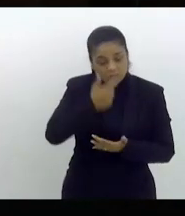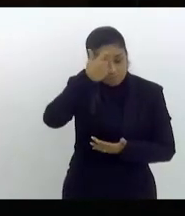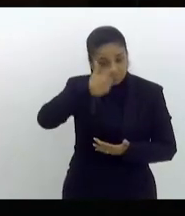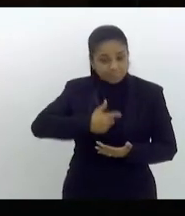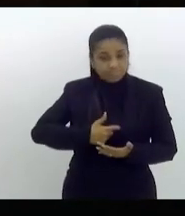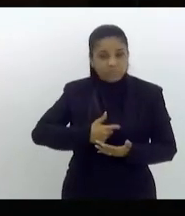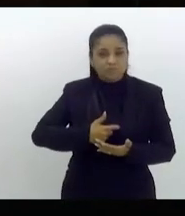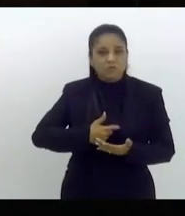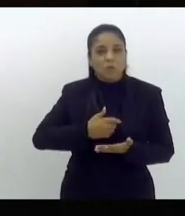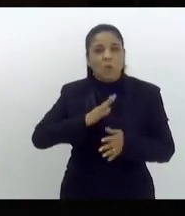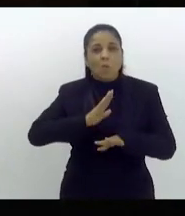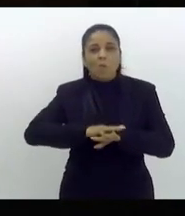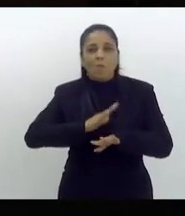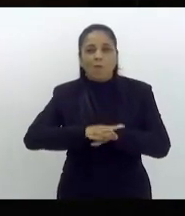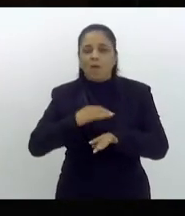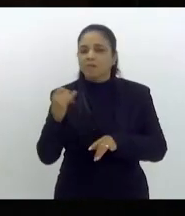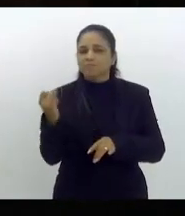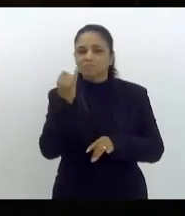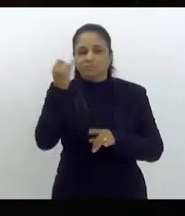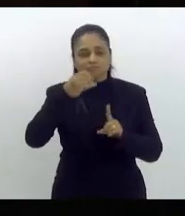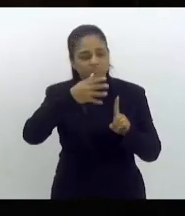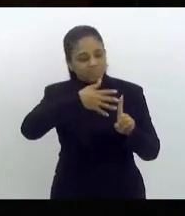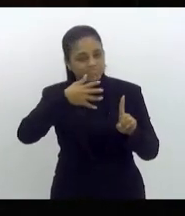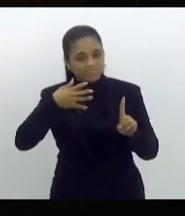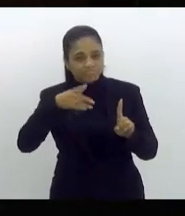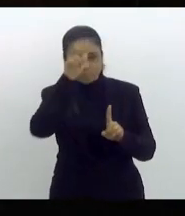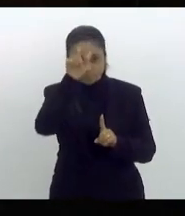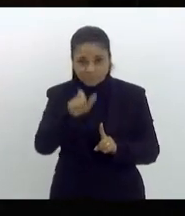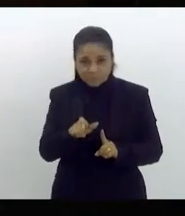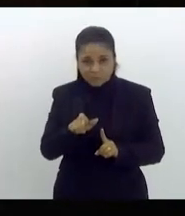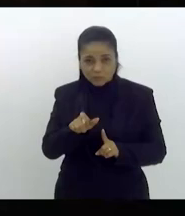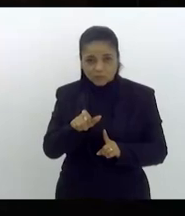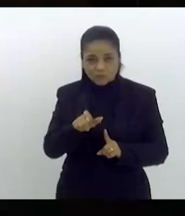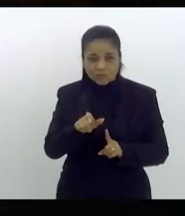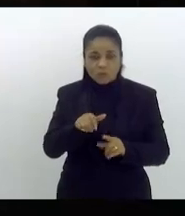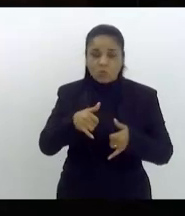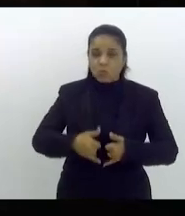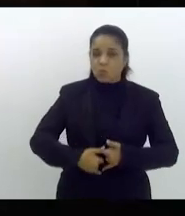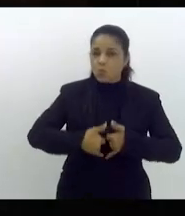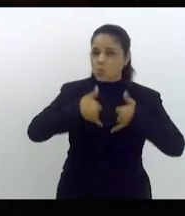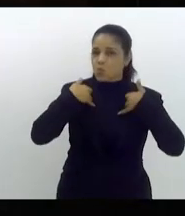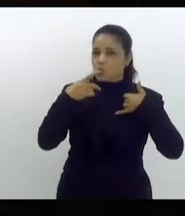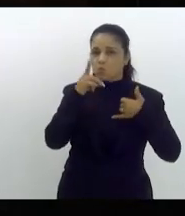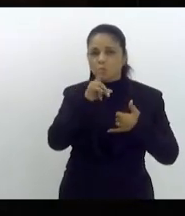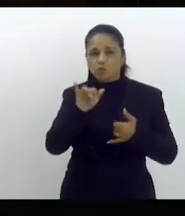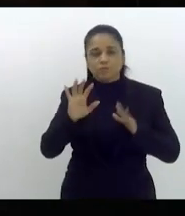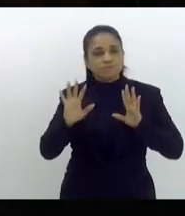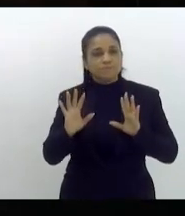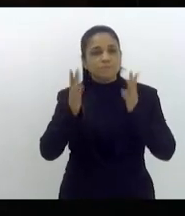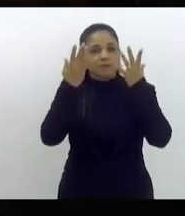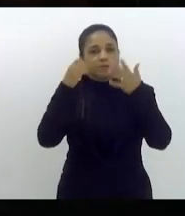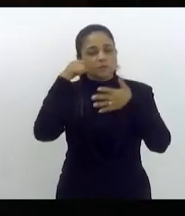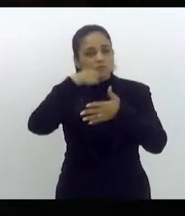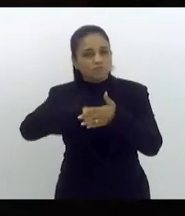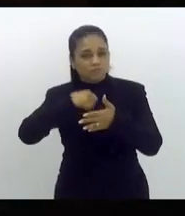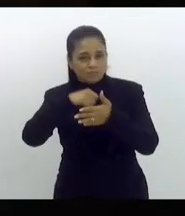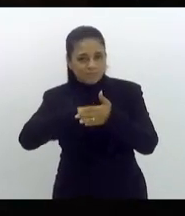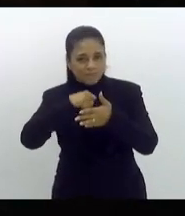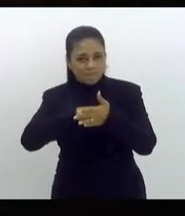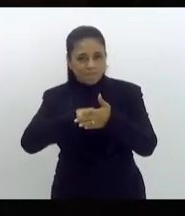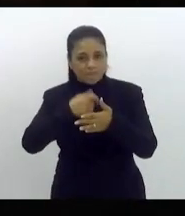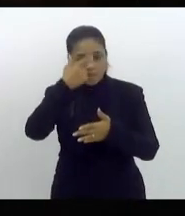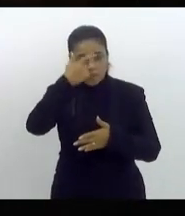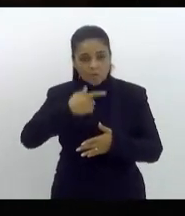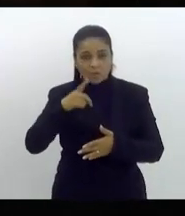momentos mais importantes da vida de uma pessoa lgbtqia mais o dia do orgulho é um dia de celebração de luta eu